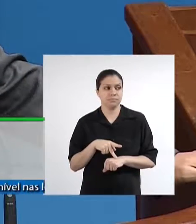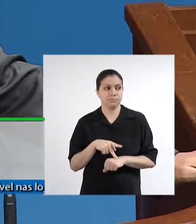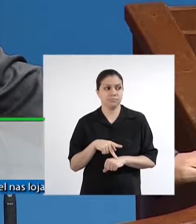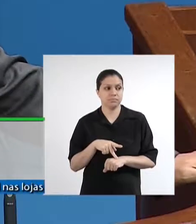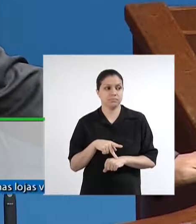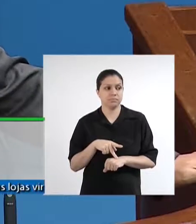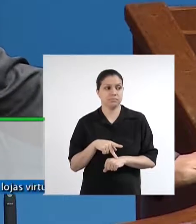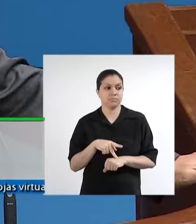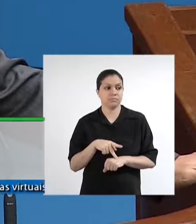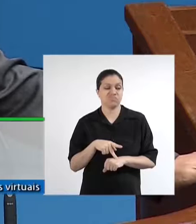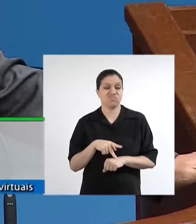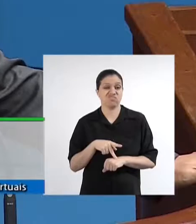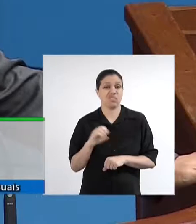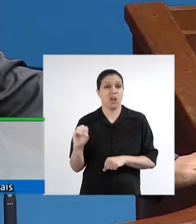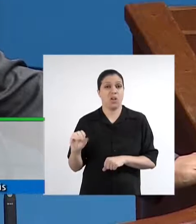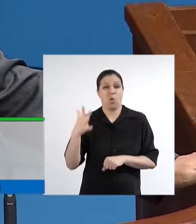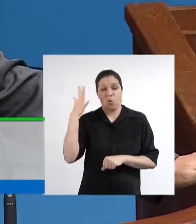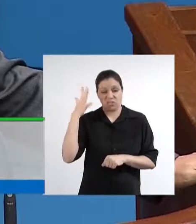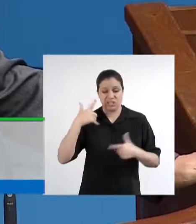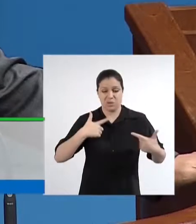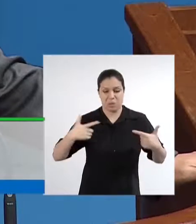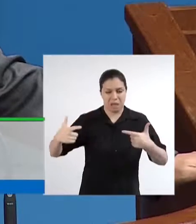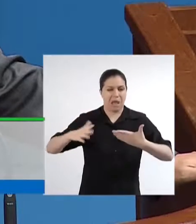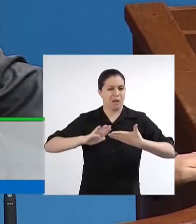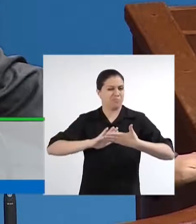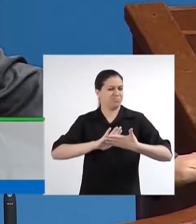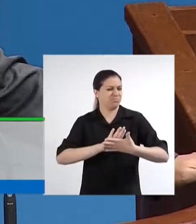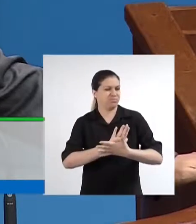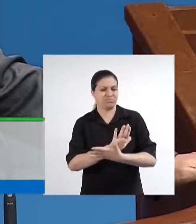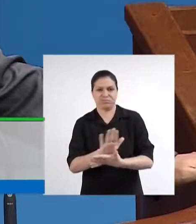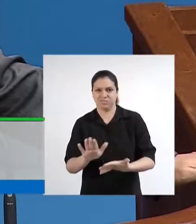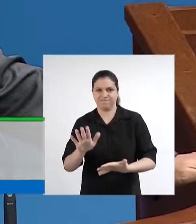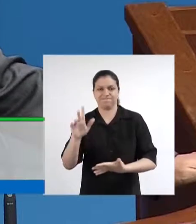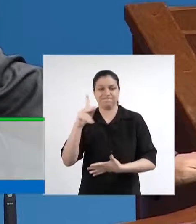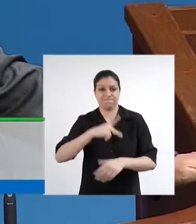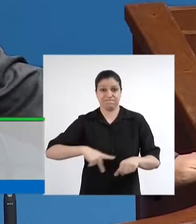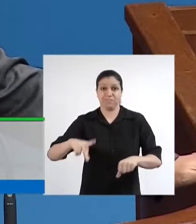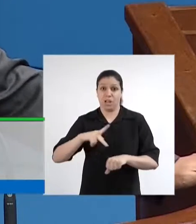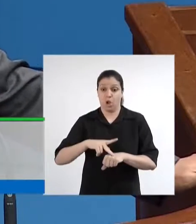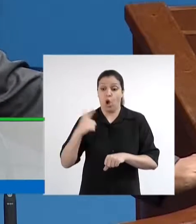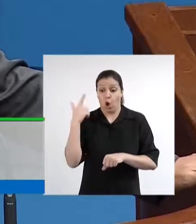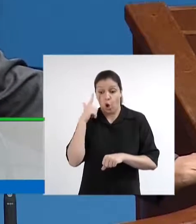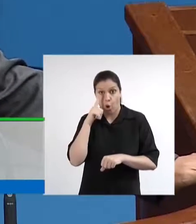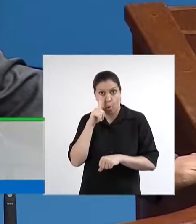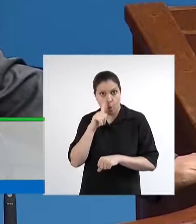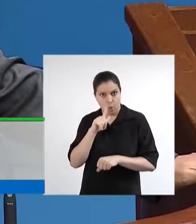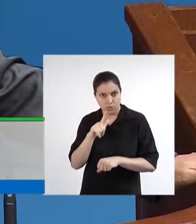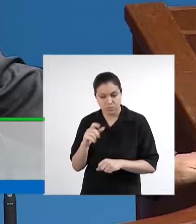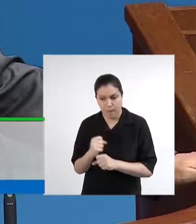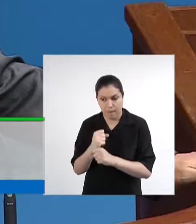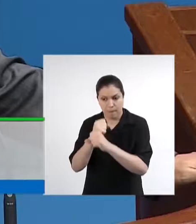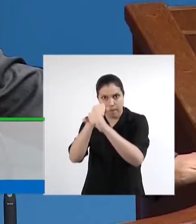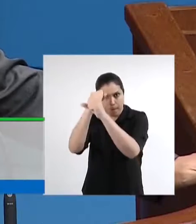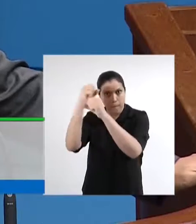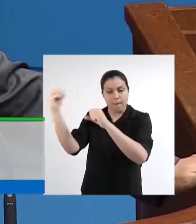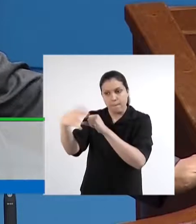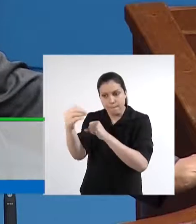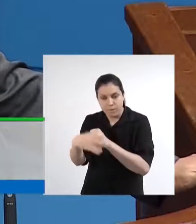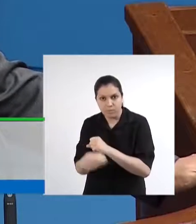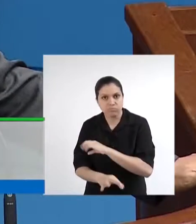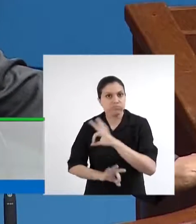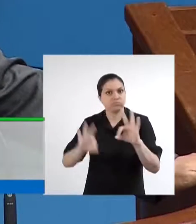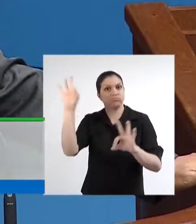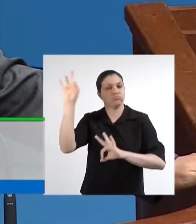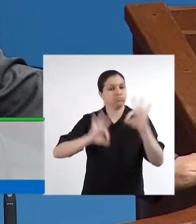praticamente destruídos pelas guerras, eles se reergueram, se